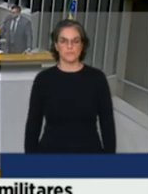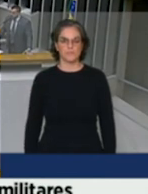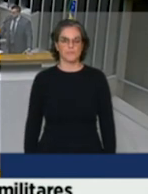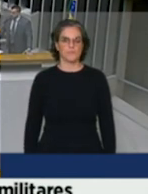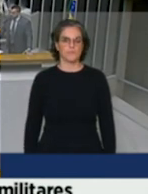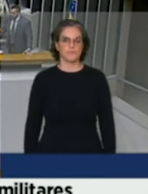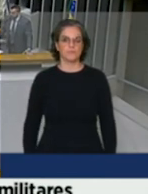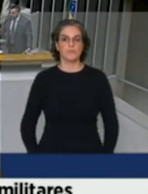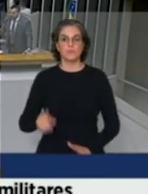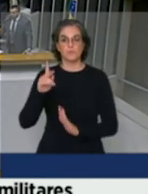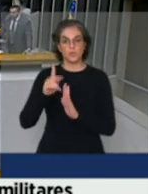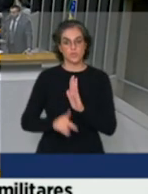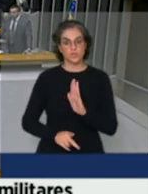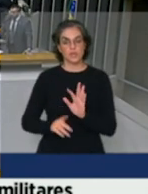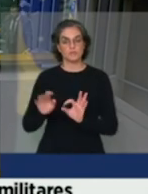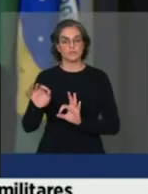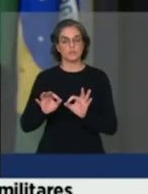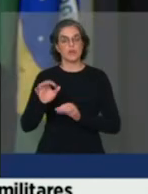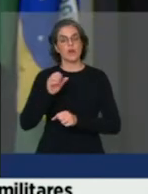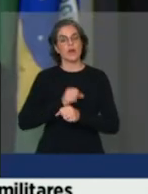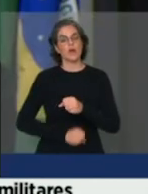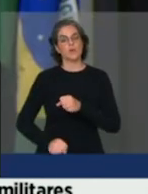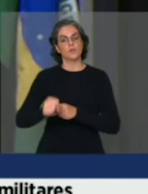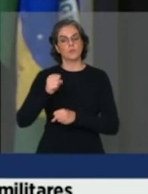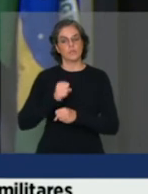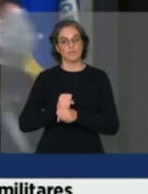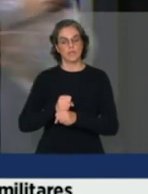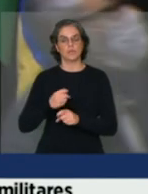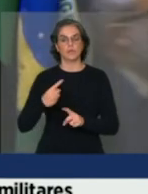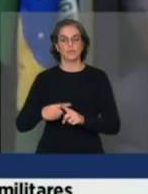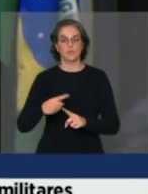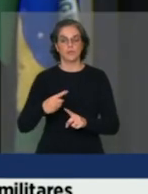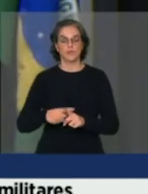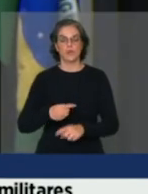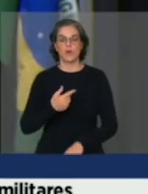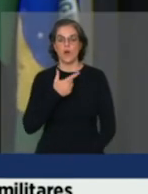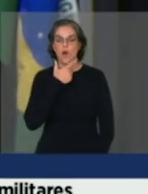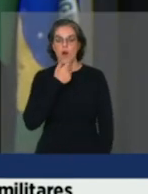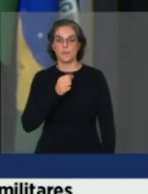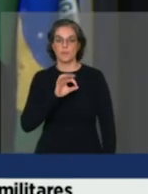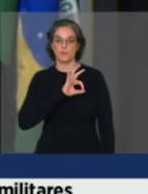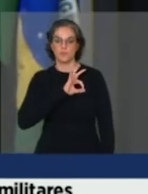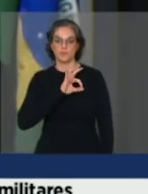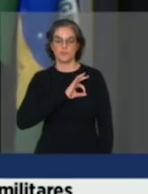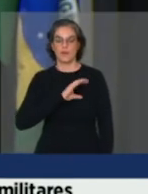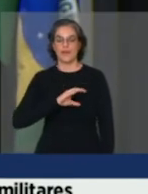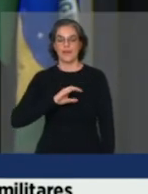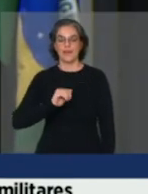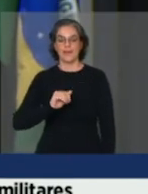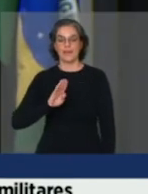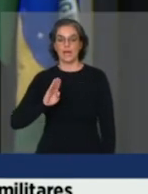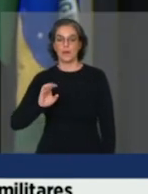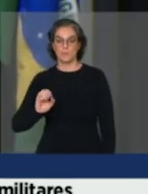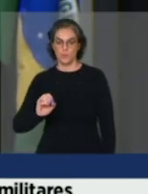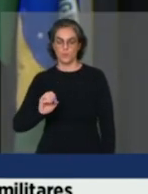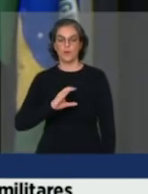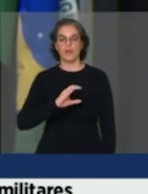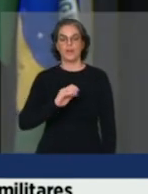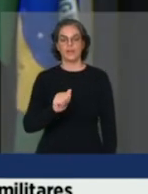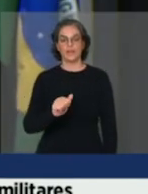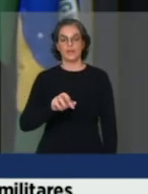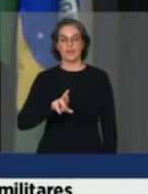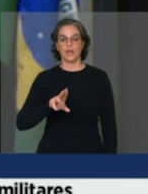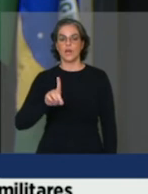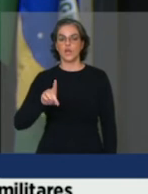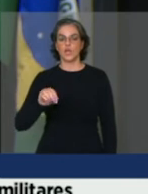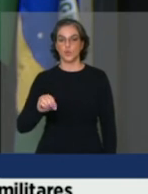passado, naquele episódio em que o Cabo Cardoso, um policial em que estava em